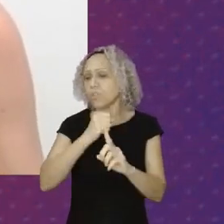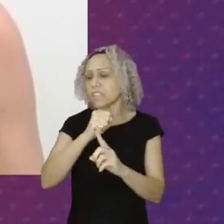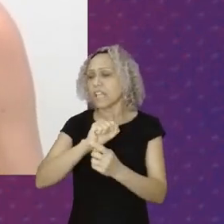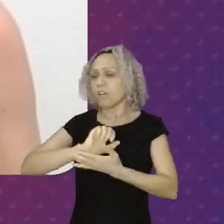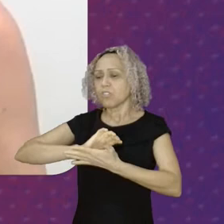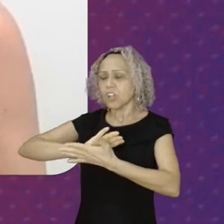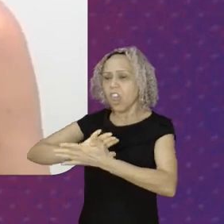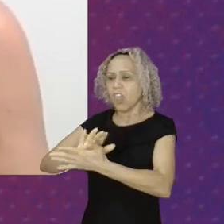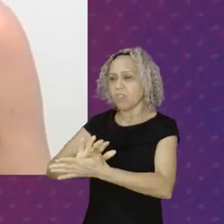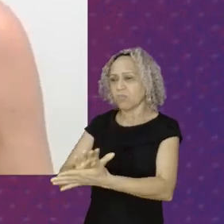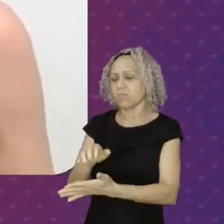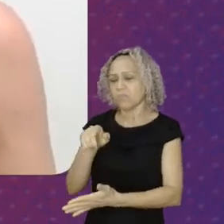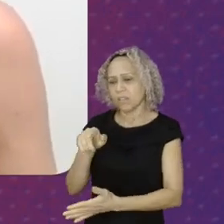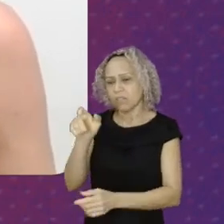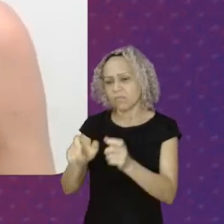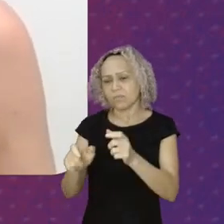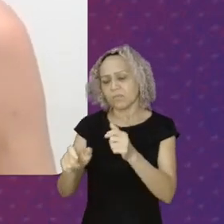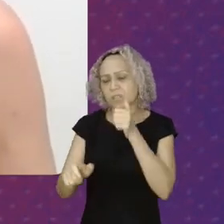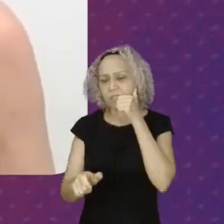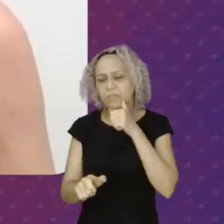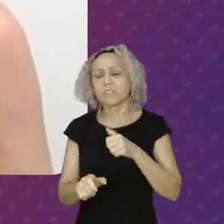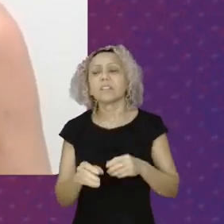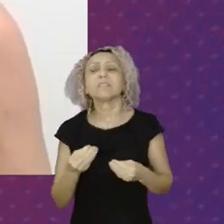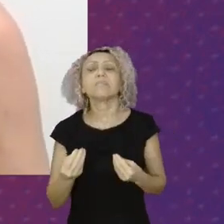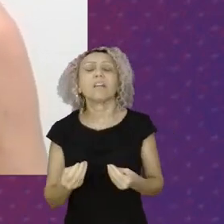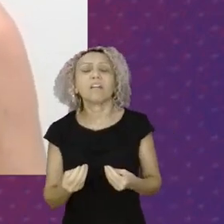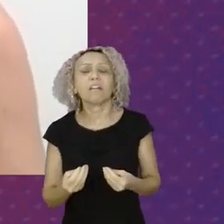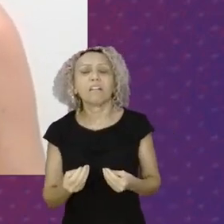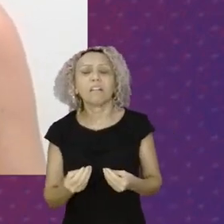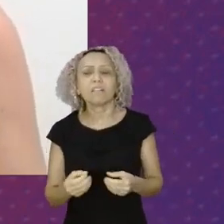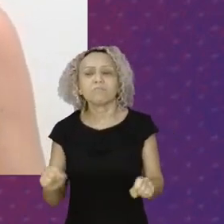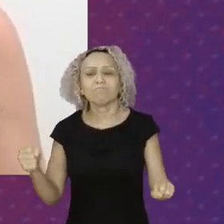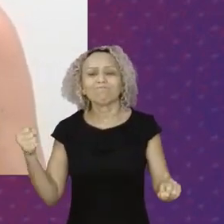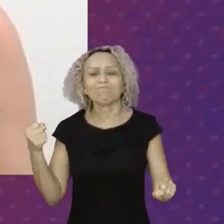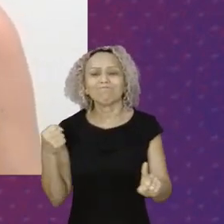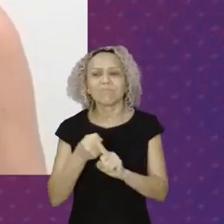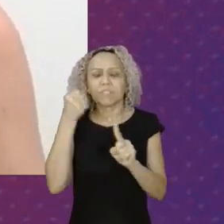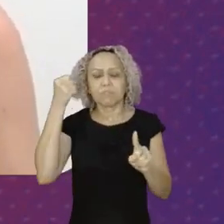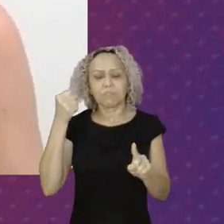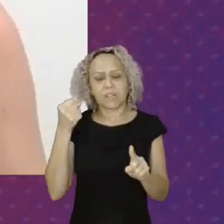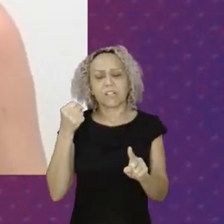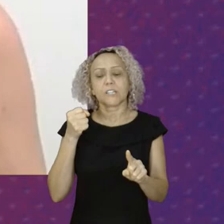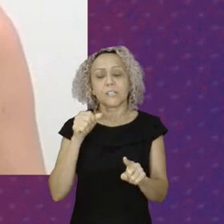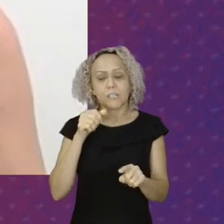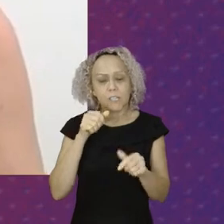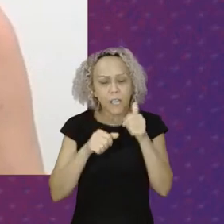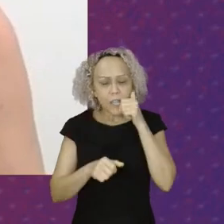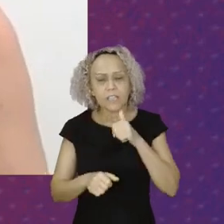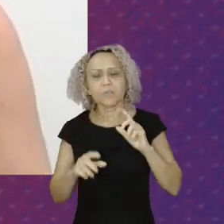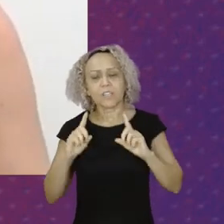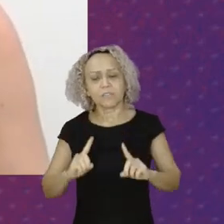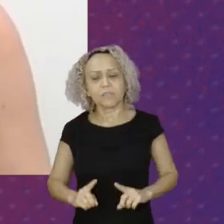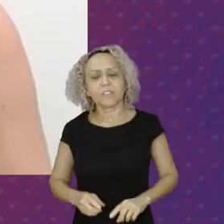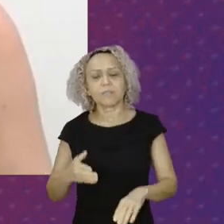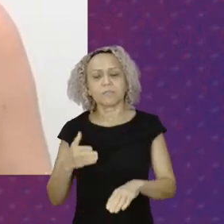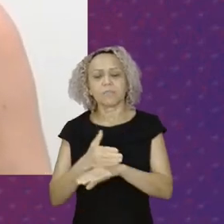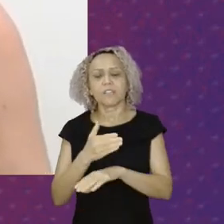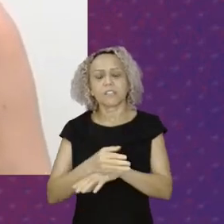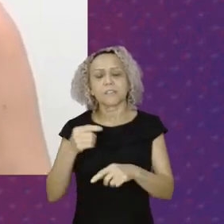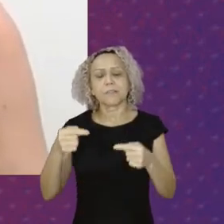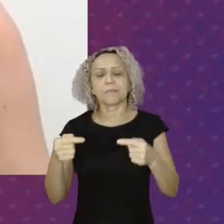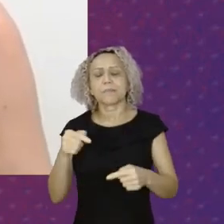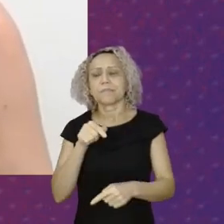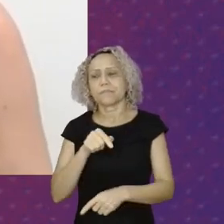exclusão impacta na participação política desse segmento. Quantas